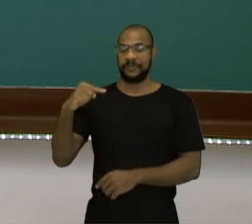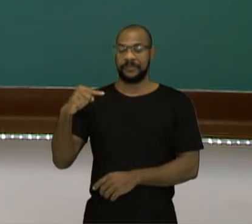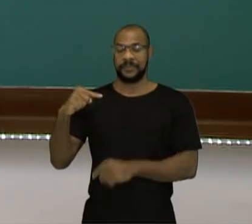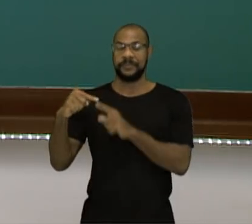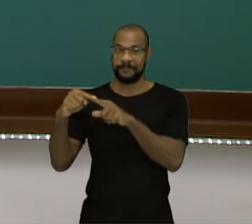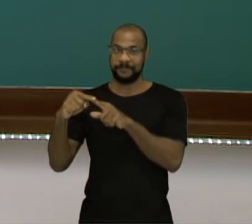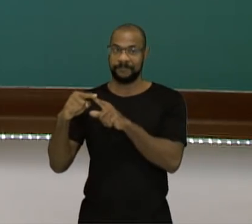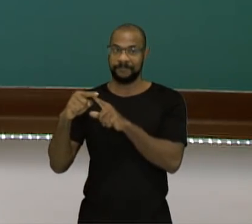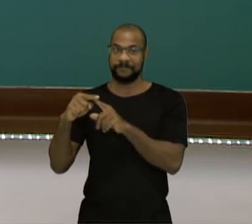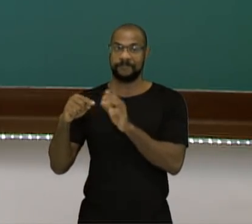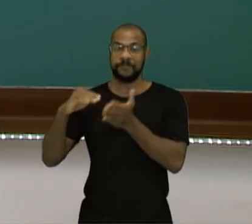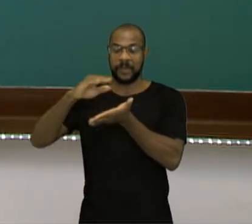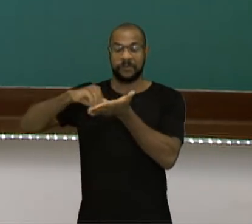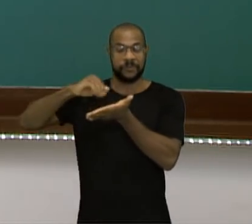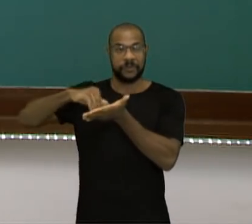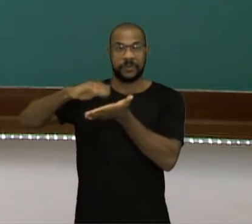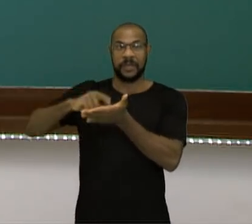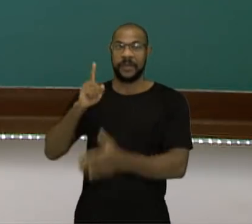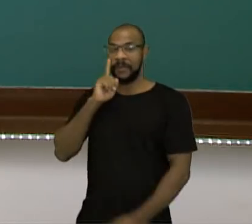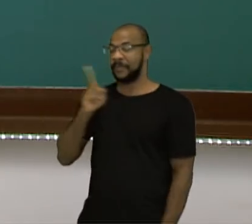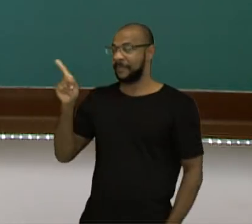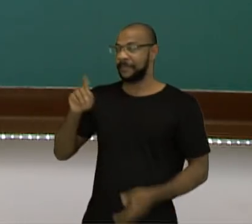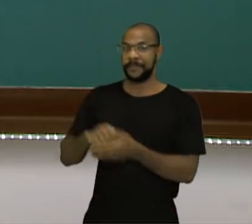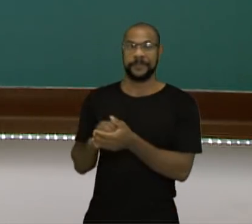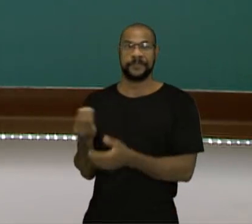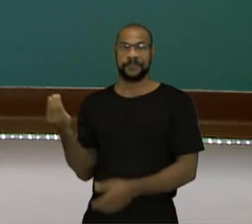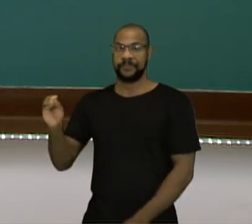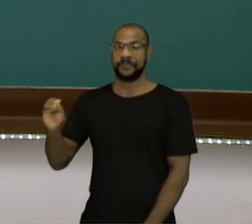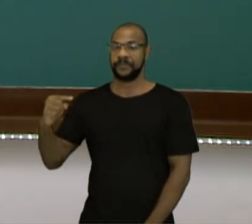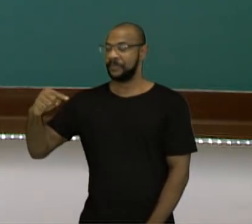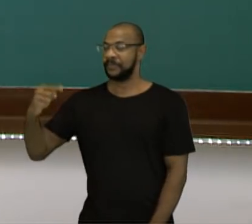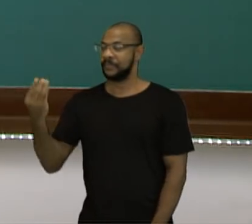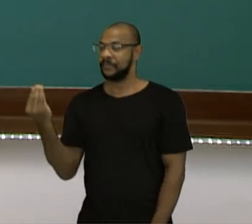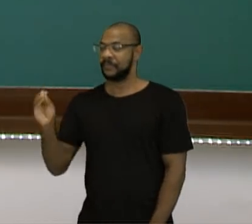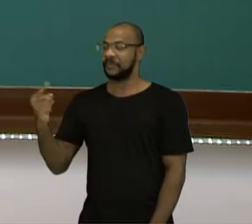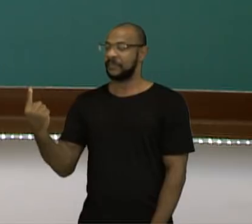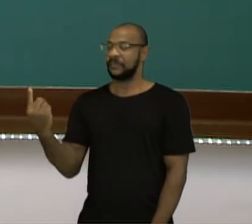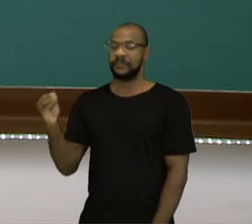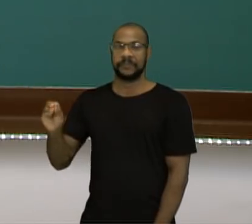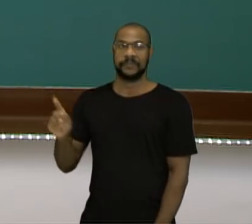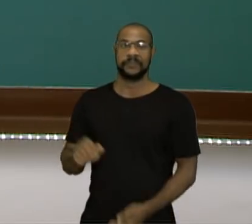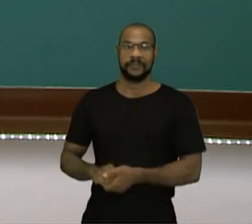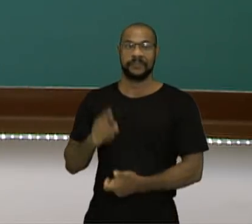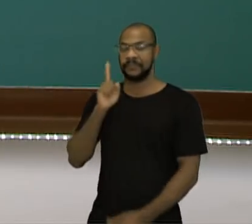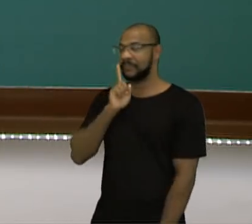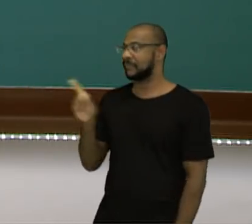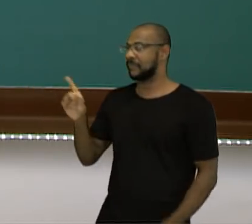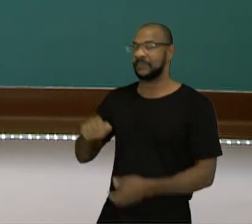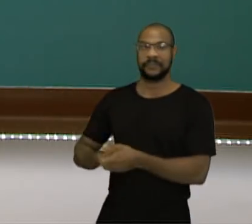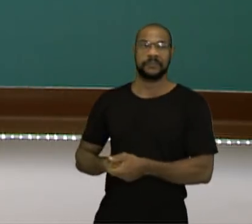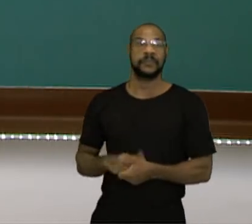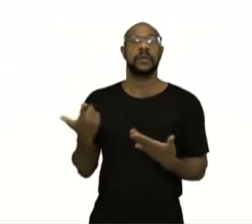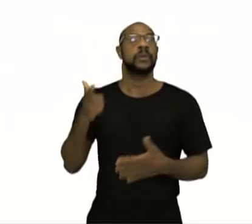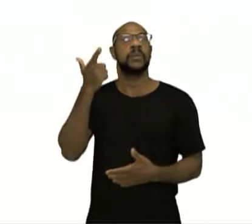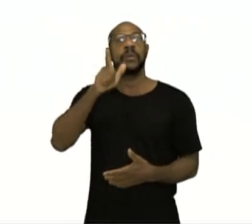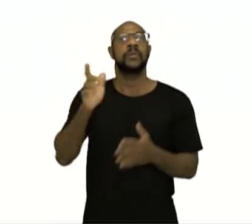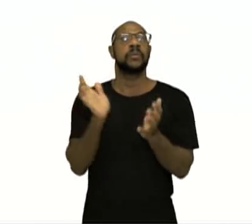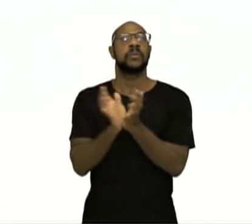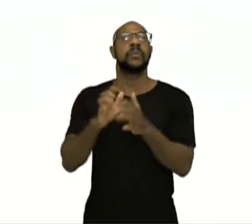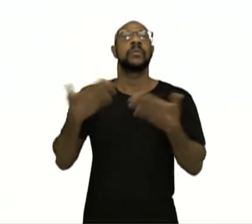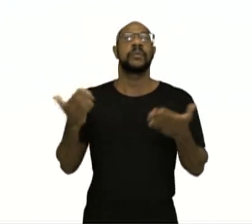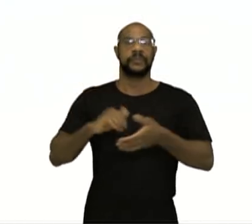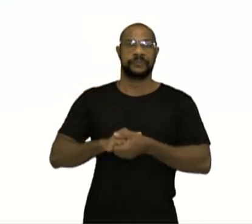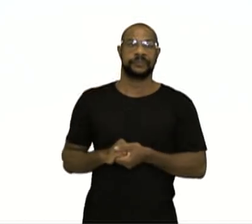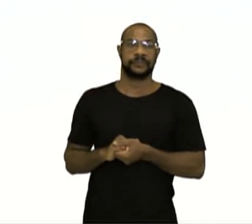o sinal do número maior, menos 1. Então, analisando essa situação, qual foi o samba vencedor? Foi o samba